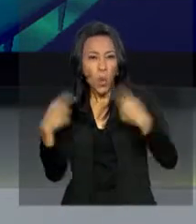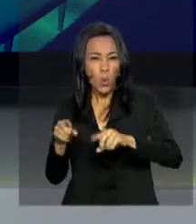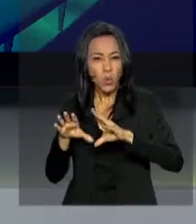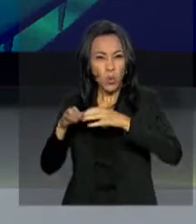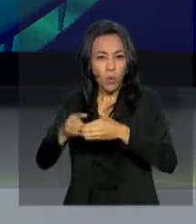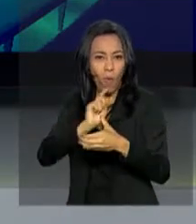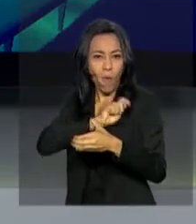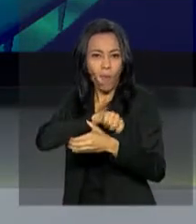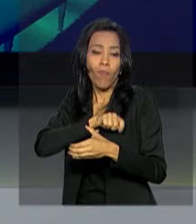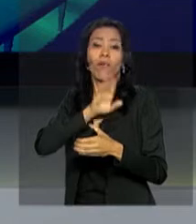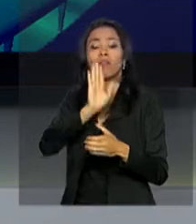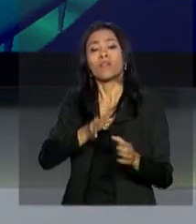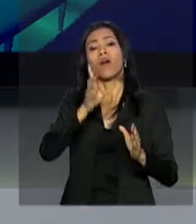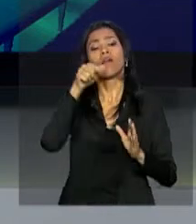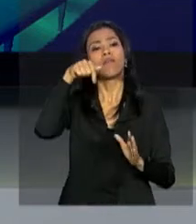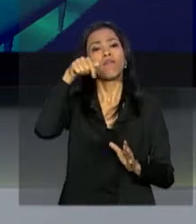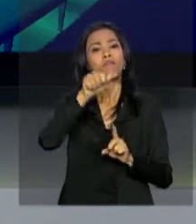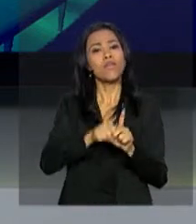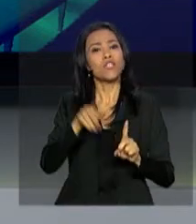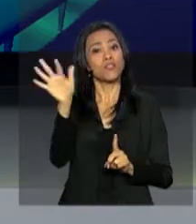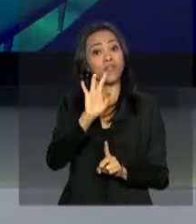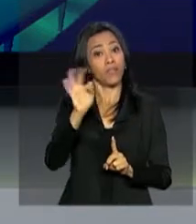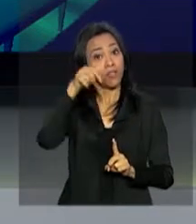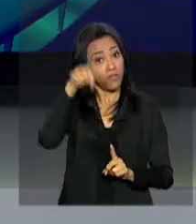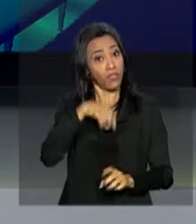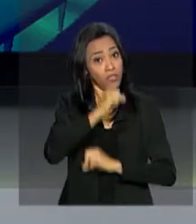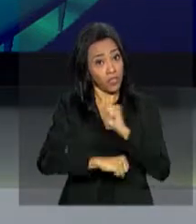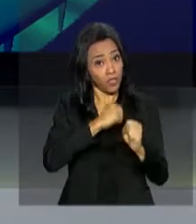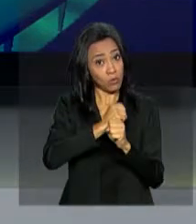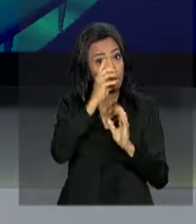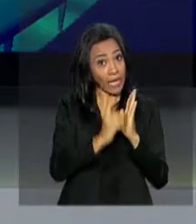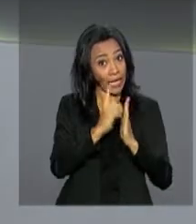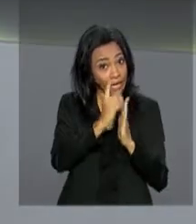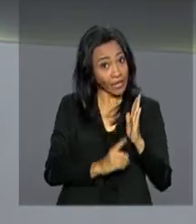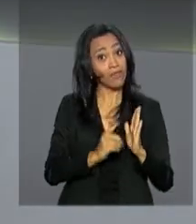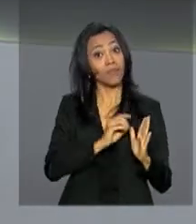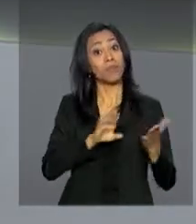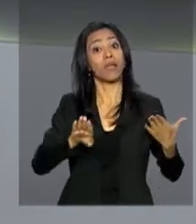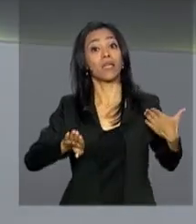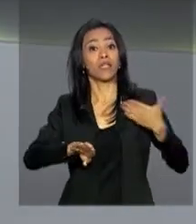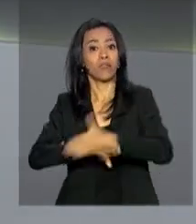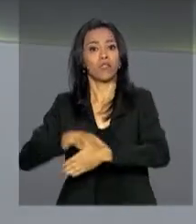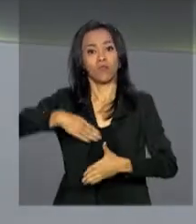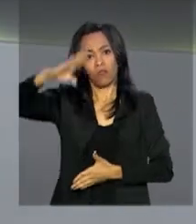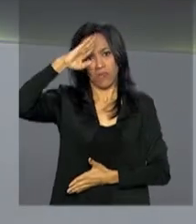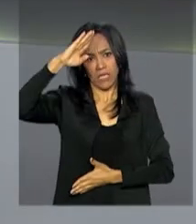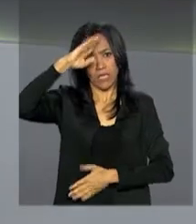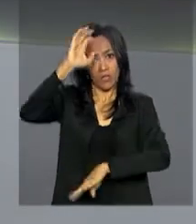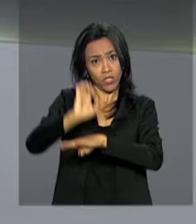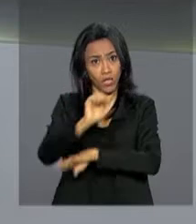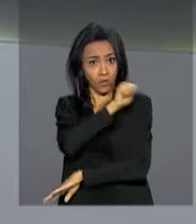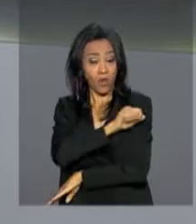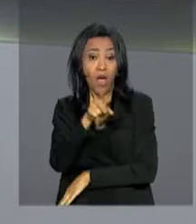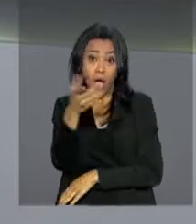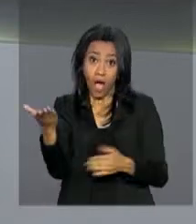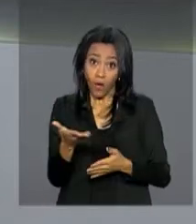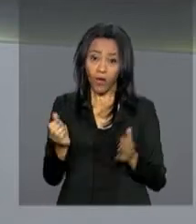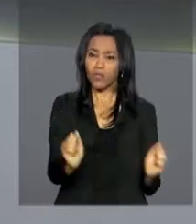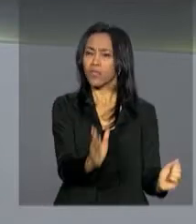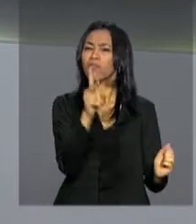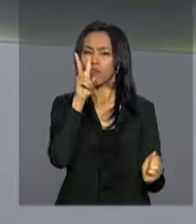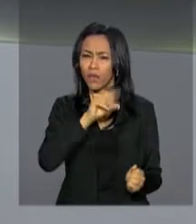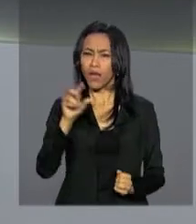foi decretada em fevereiro deste ano a Intervenção Federal no Estado. A partir de agora você vai acompanhar uma série de